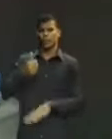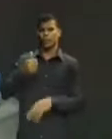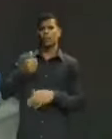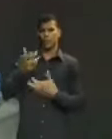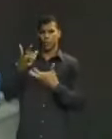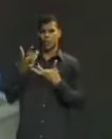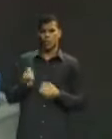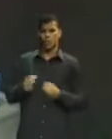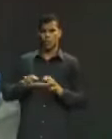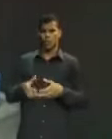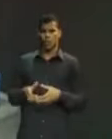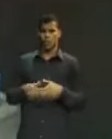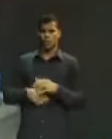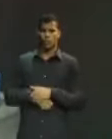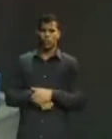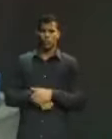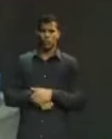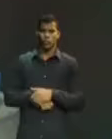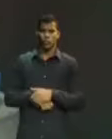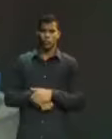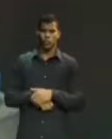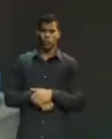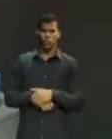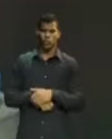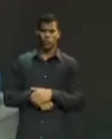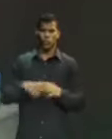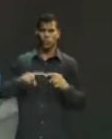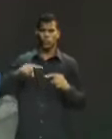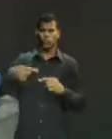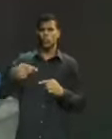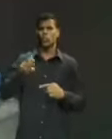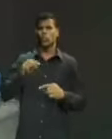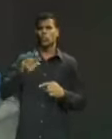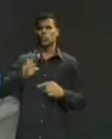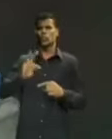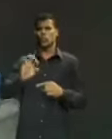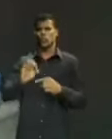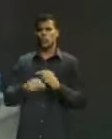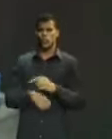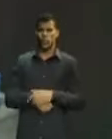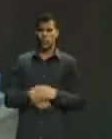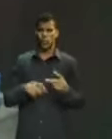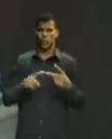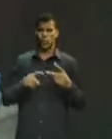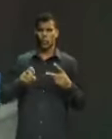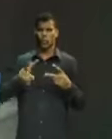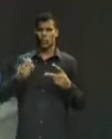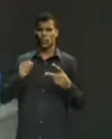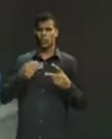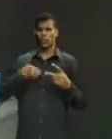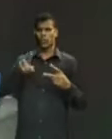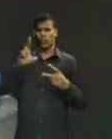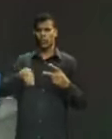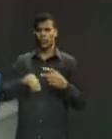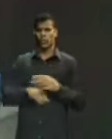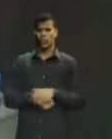Na sequência, o deputado José Sarto, na sequência, o deputado Evandro Leitão, os três,